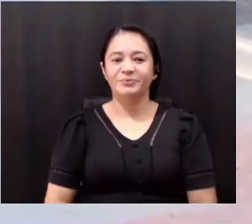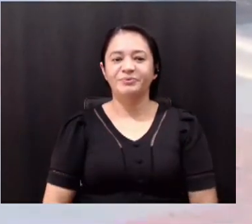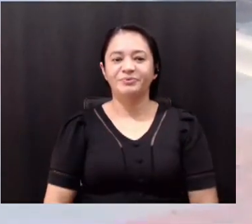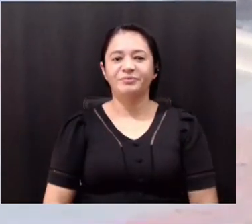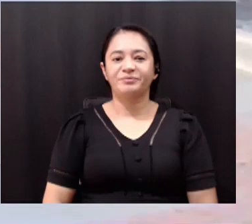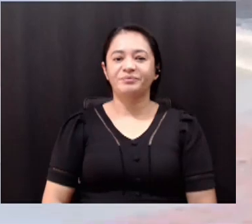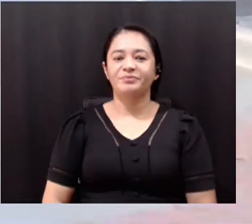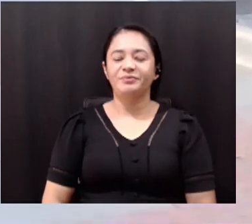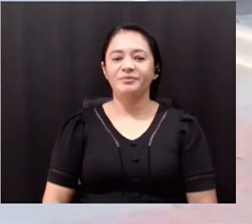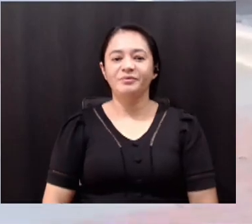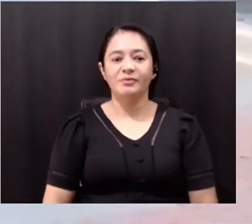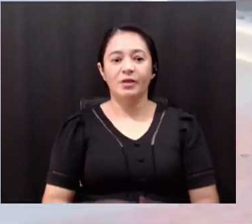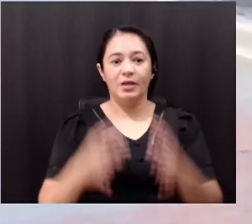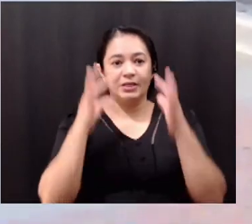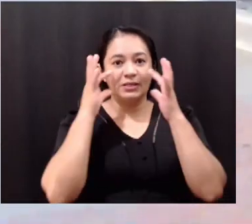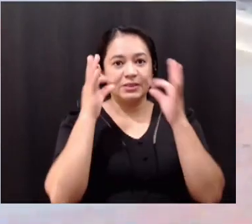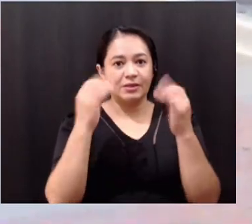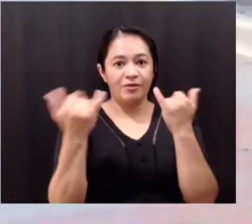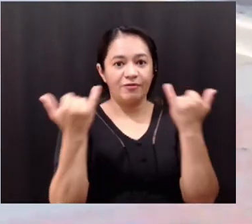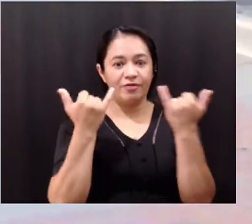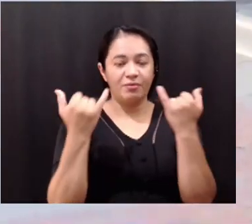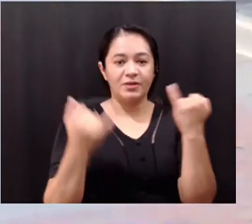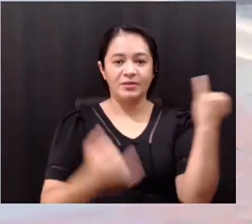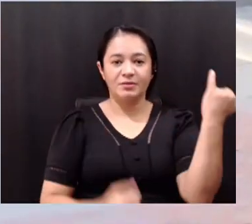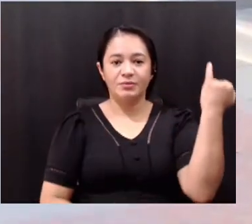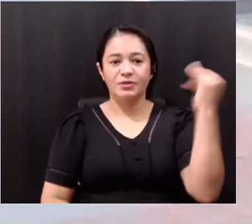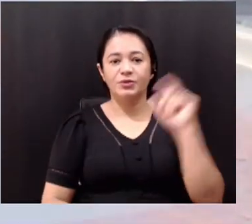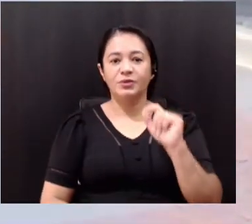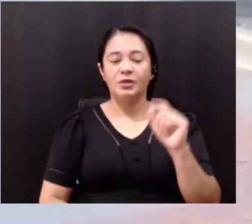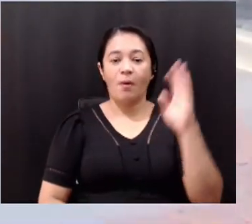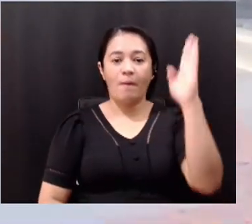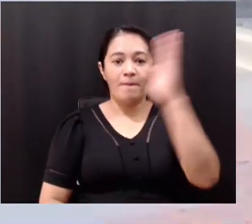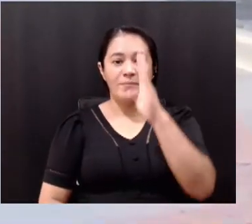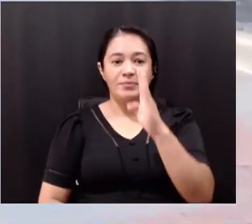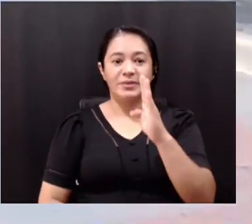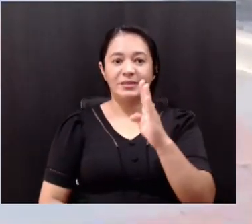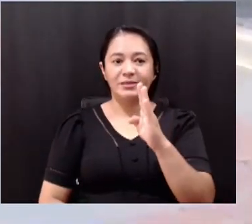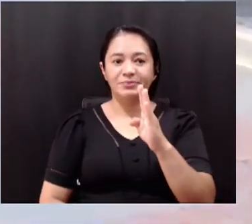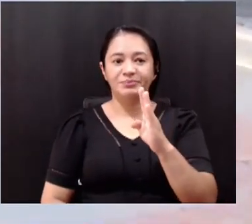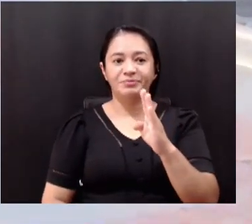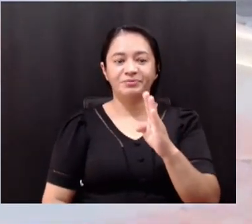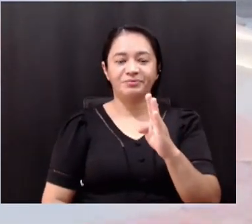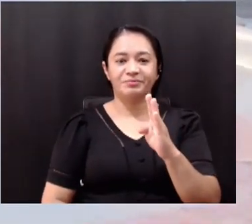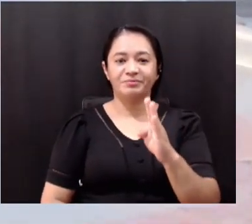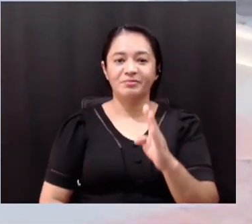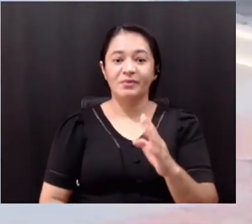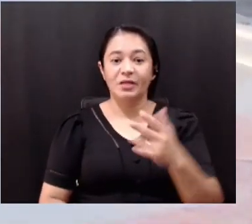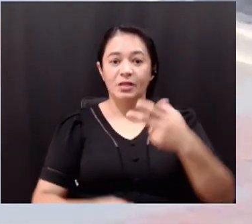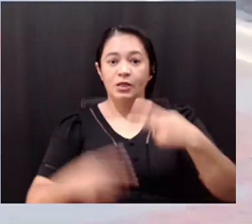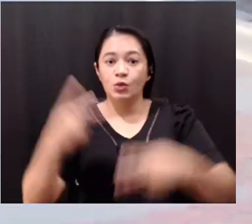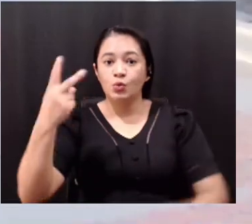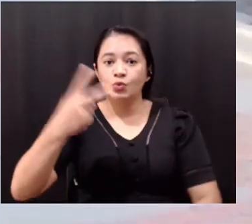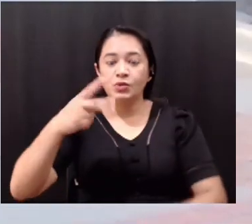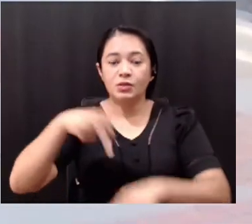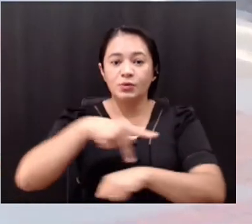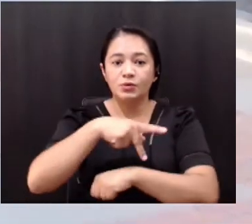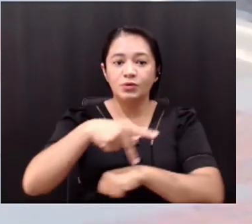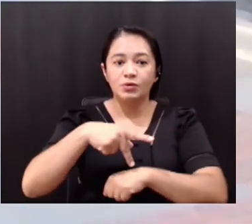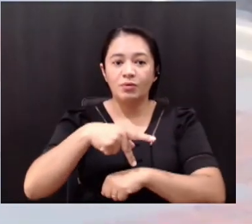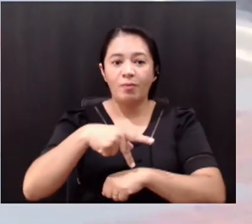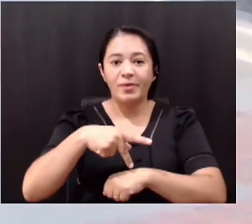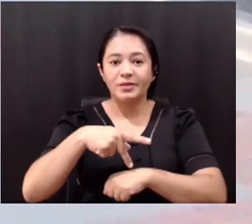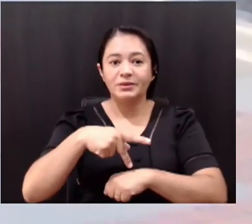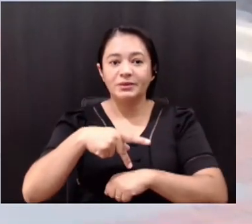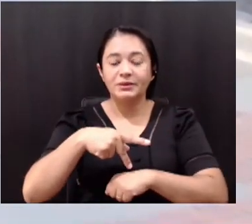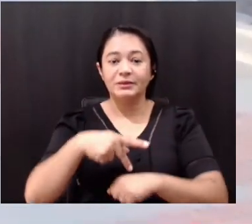importante aqui, que o Brasil ocupa a segunda posição no ranking mundial de casos de síndrome de burnout,